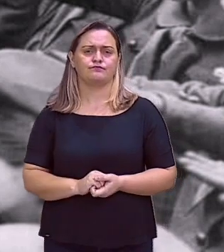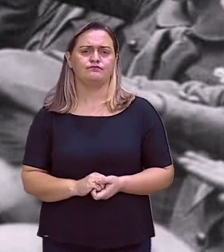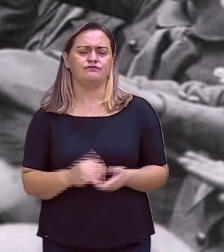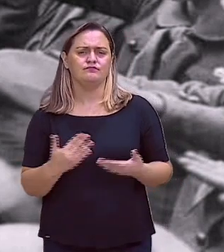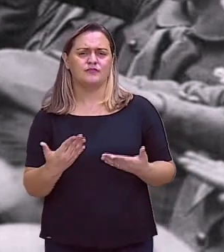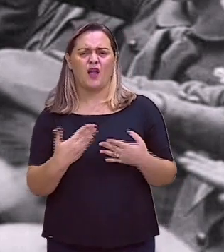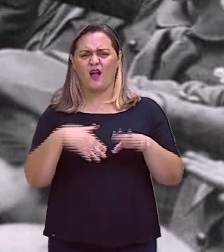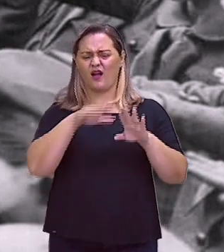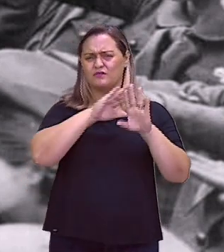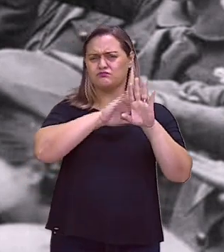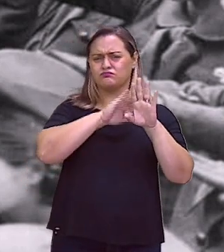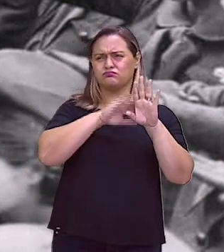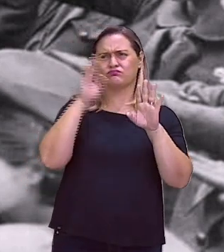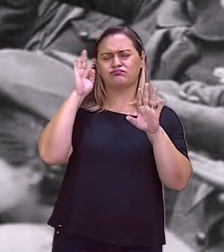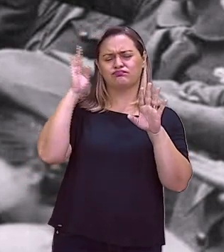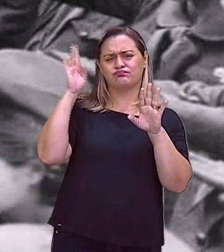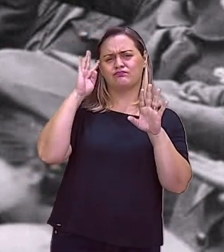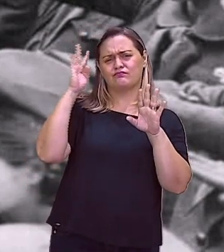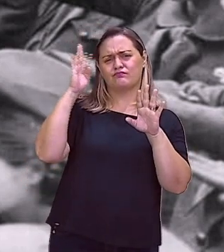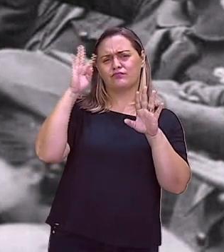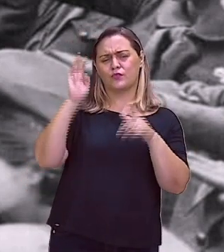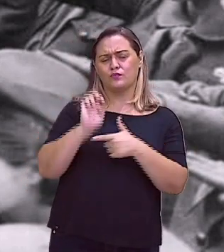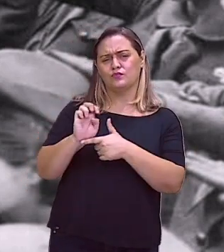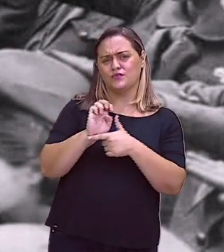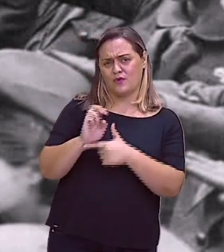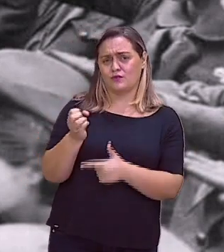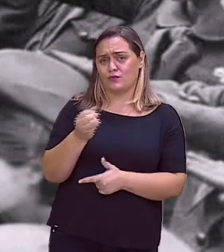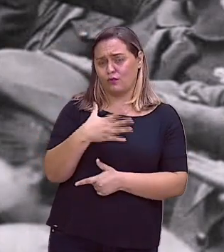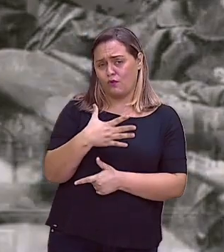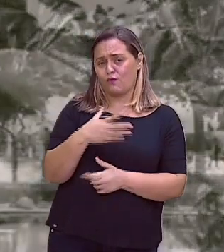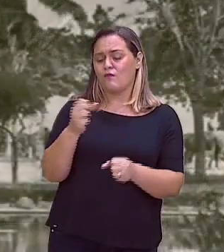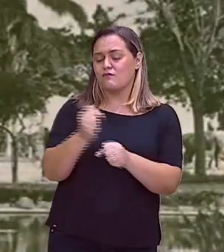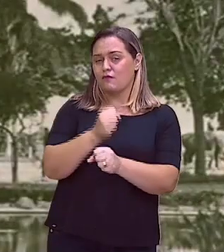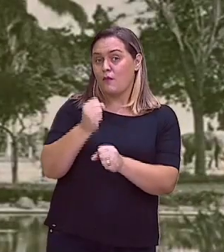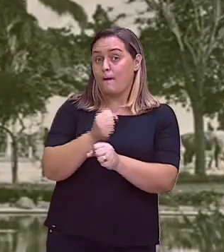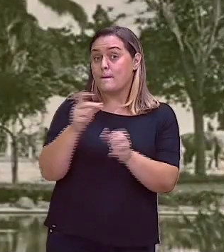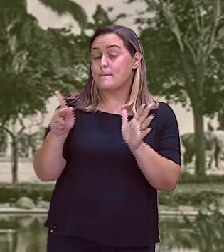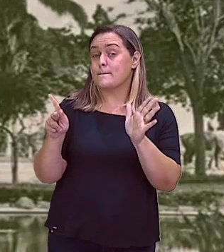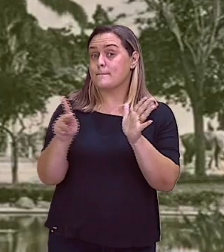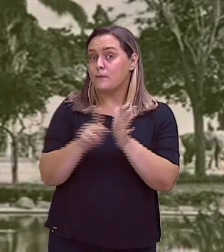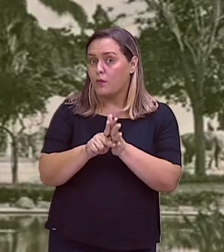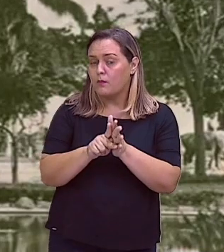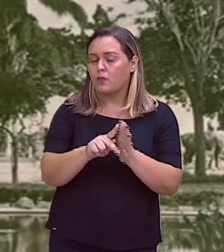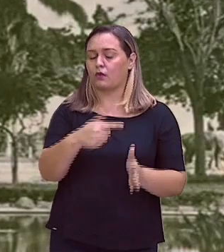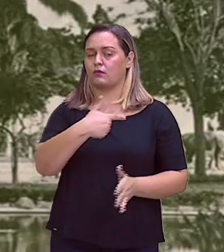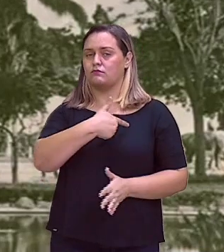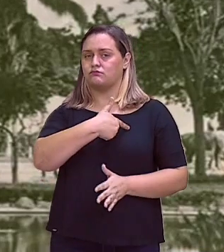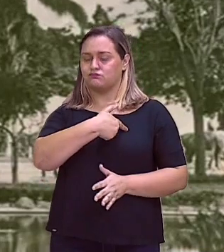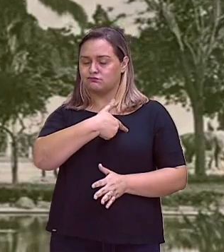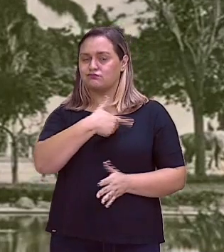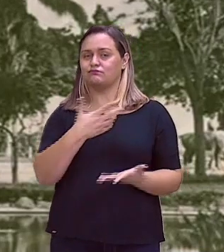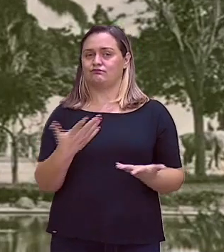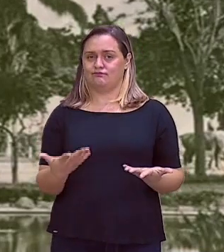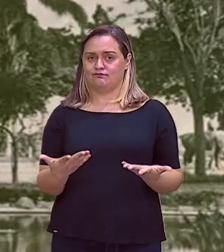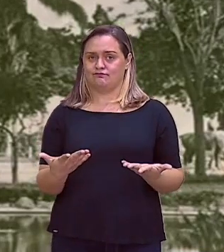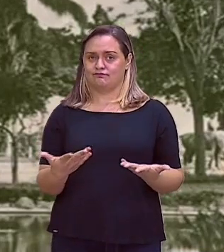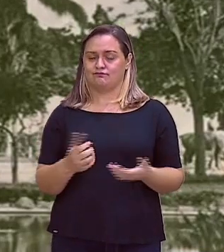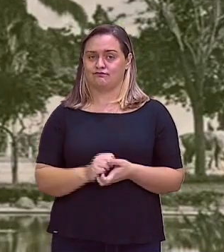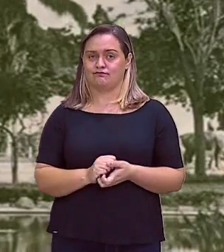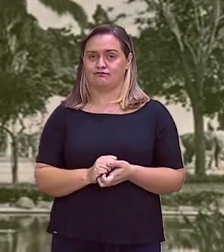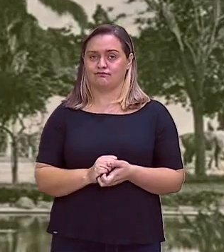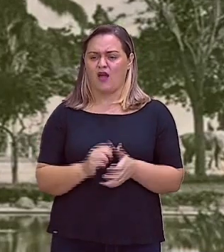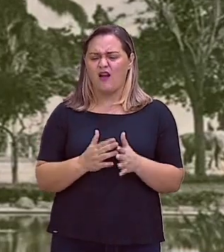ideológica o estado novo foi uma construção pessoal de Getúlio Vargas a grande